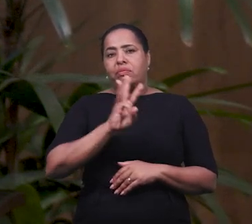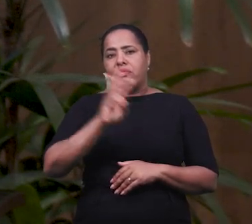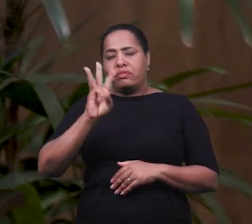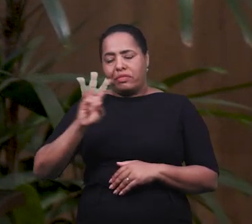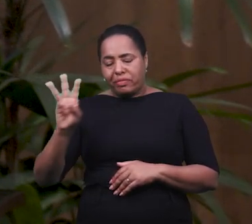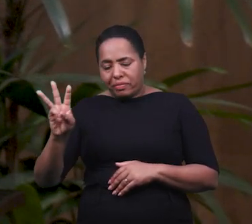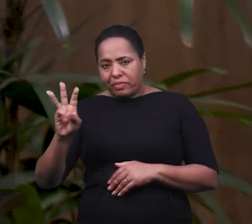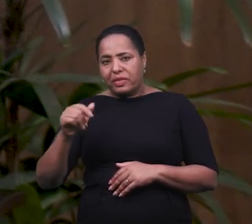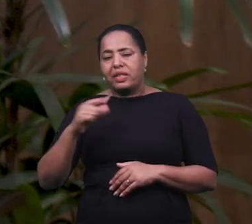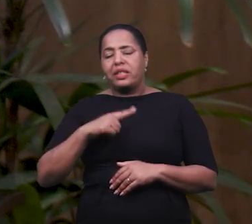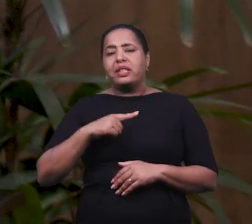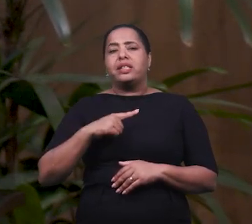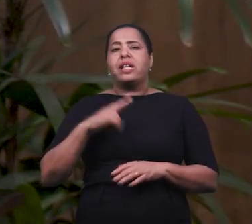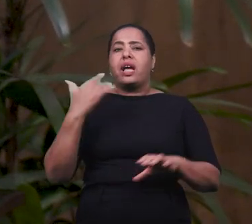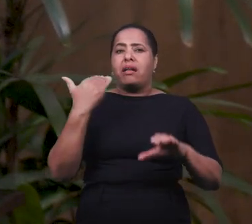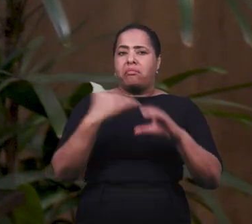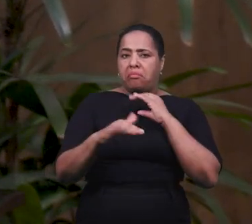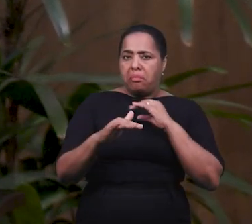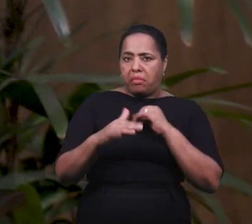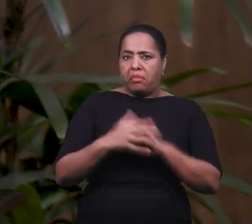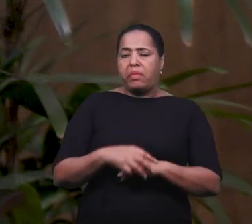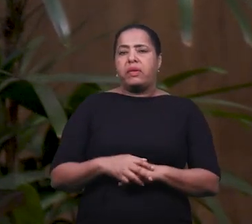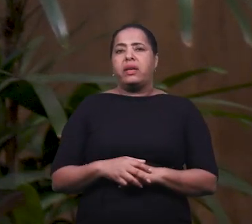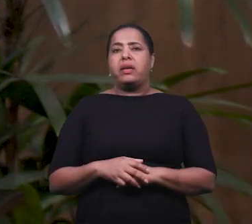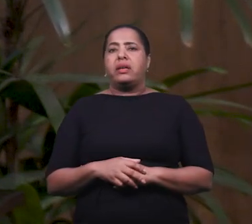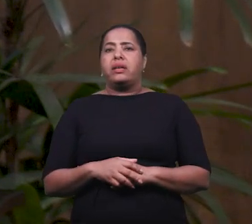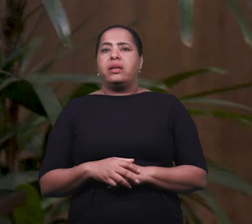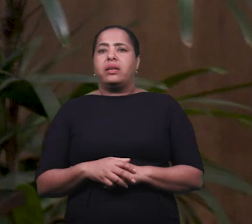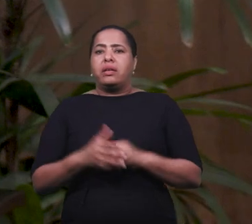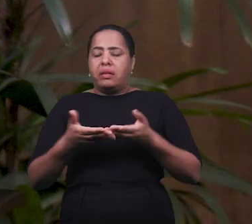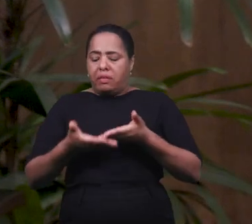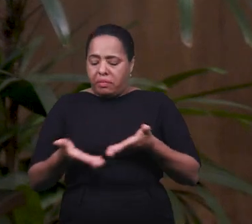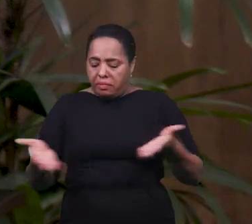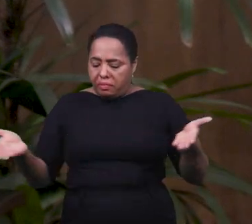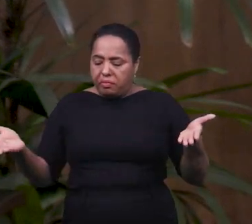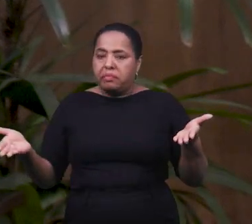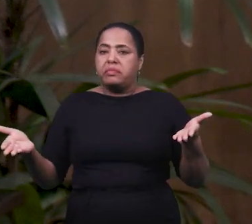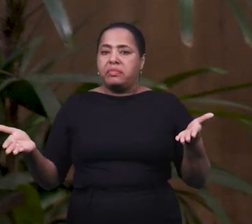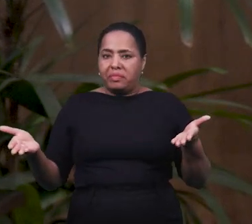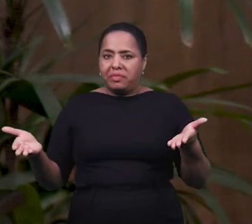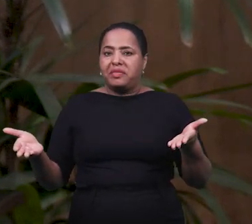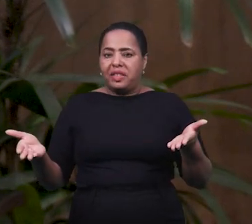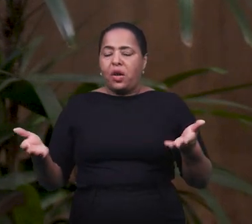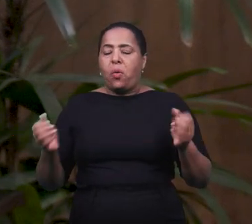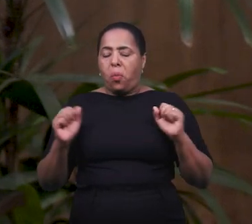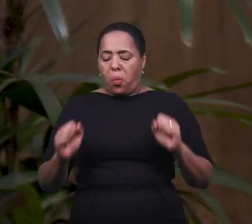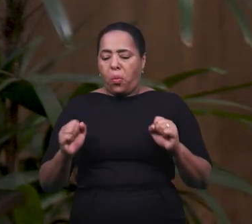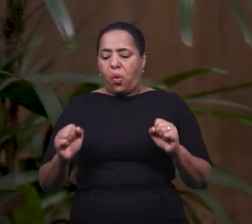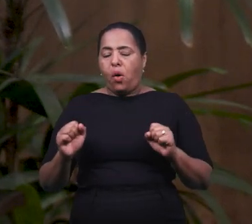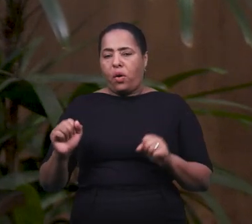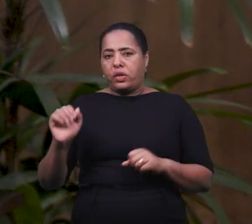nós temos os e-mails que está aqui embaixo. Os irmãos podem